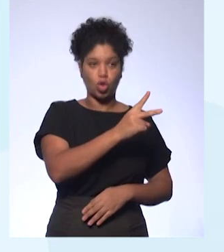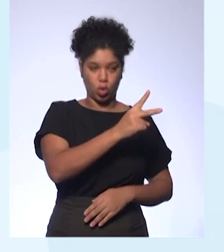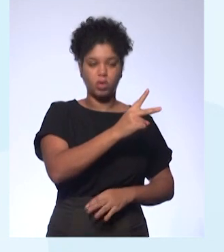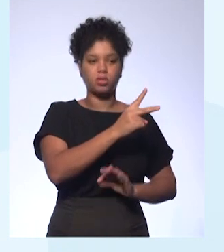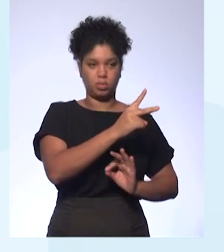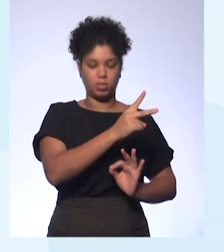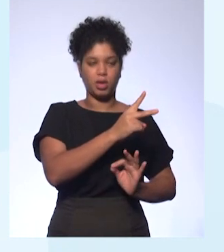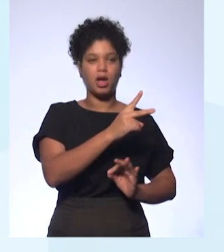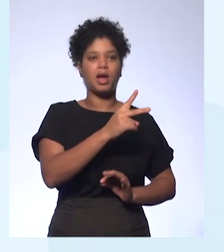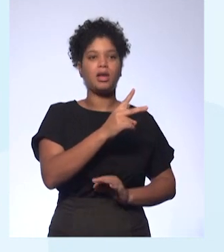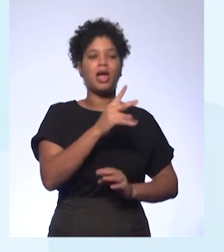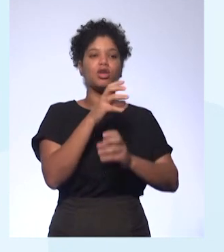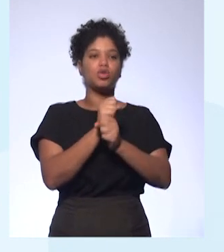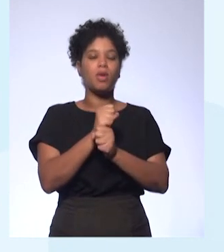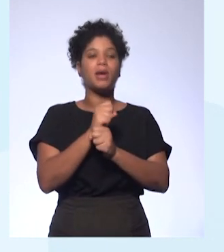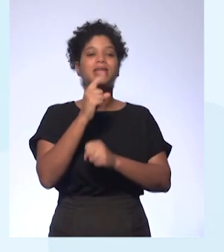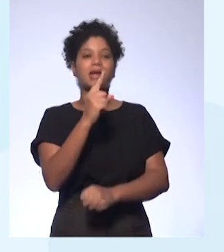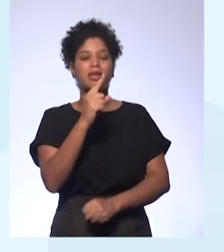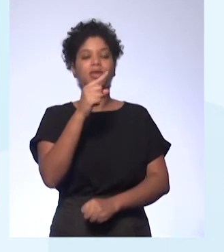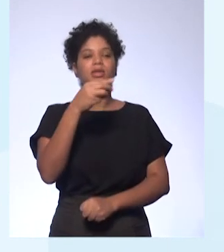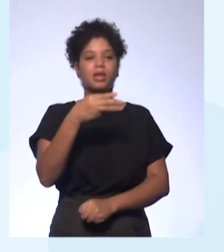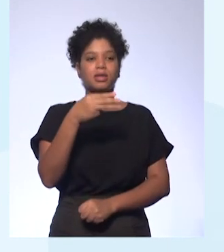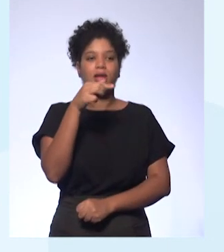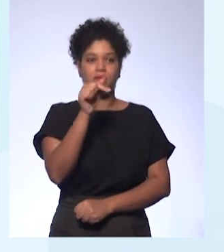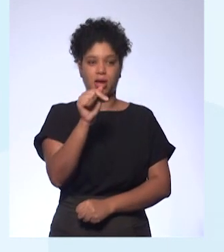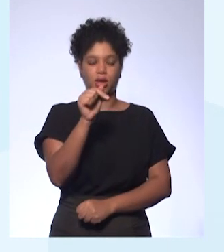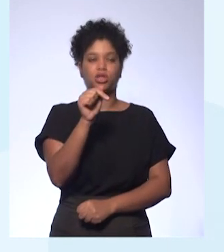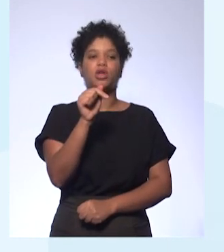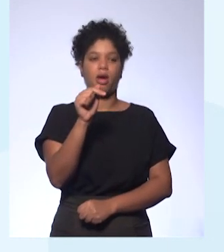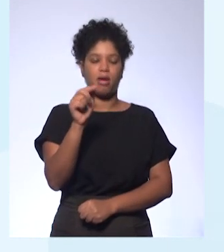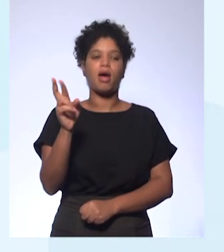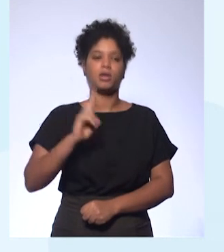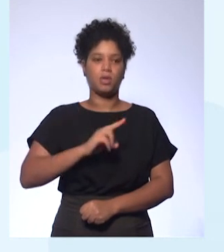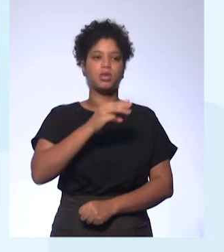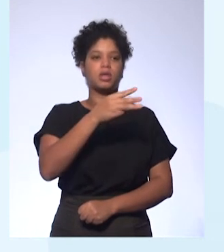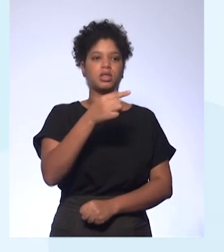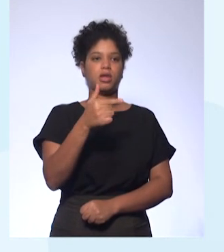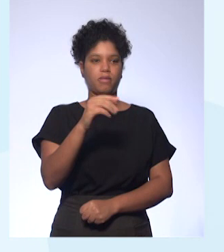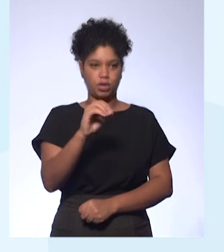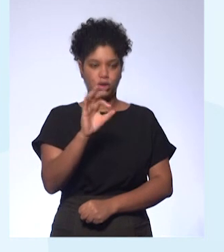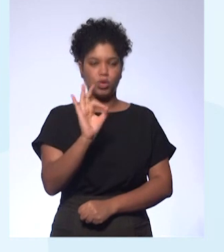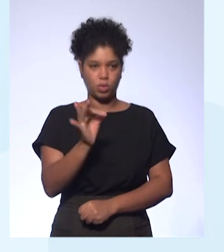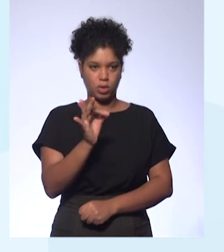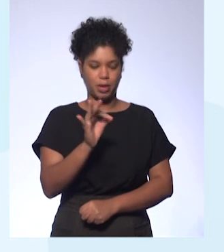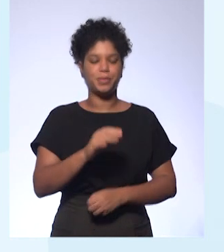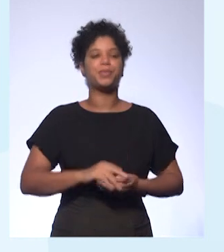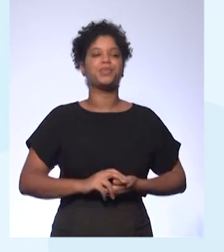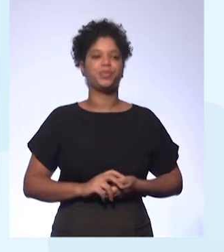dar 137. Por isso aqui dá 320. Então, temos aqui